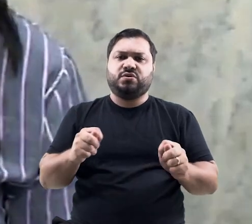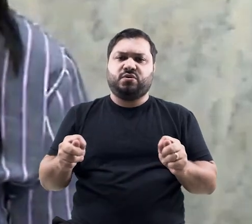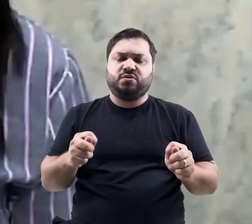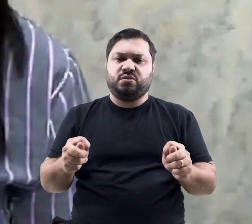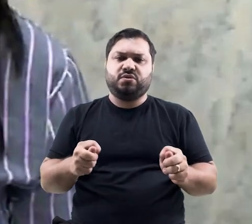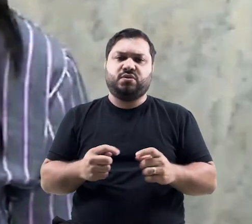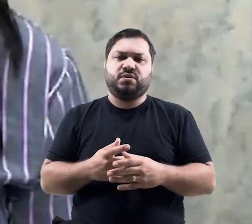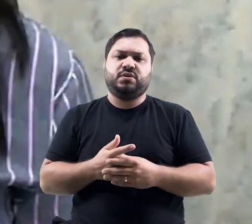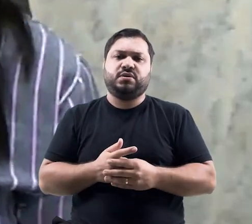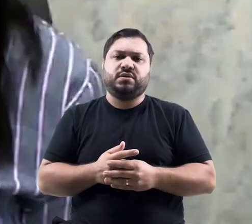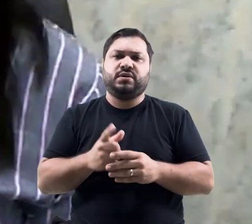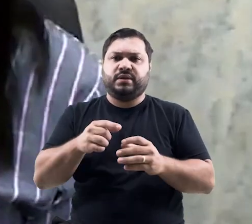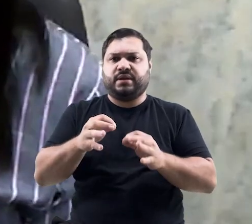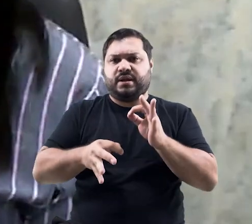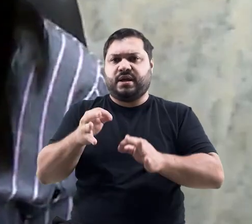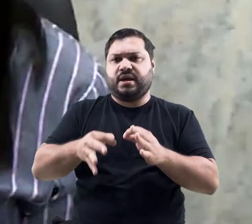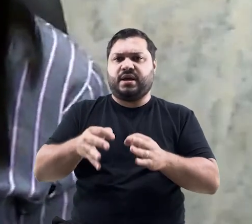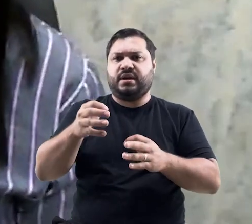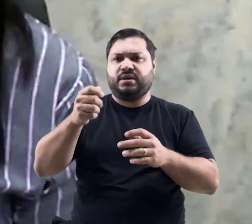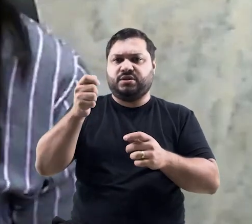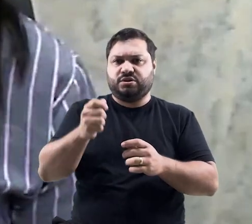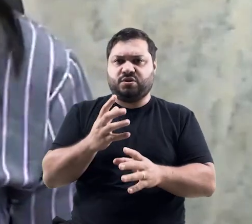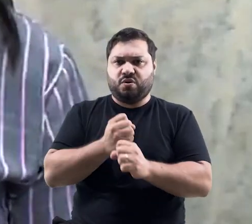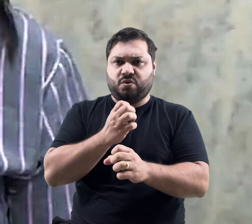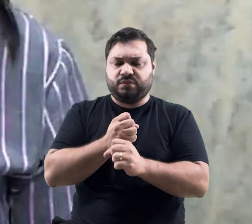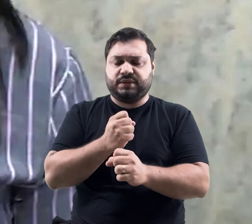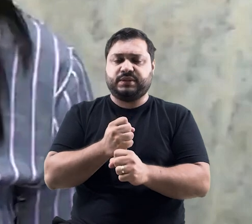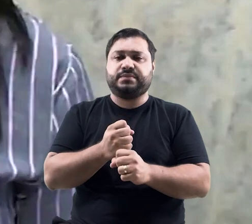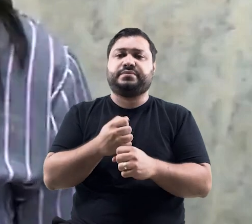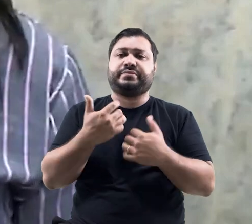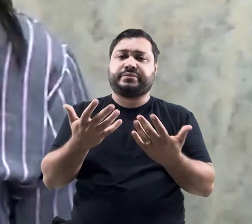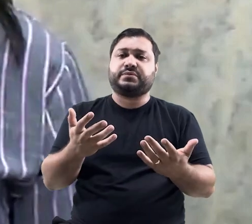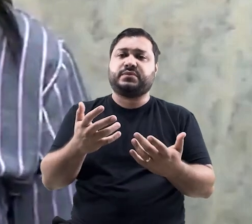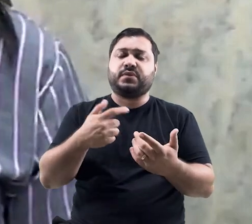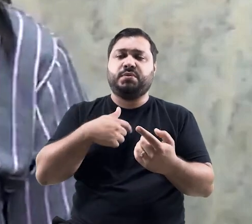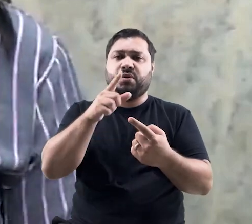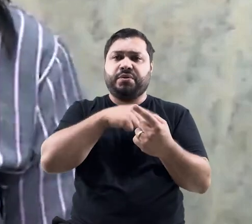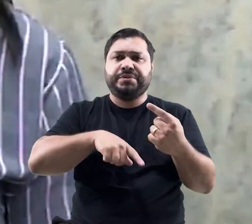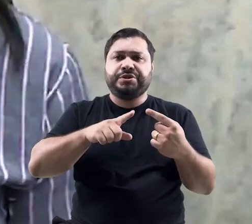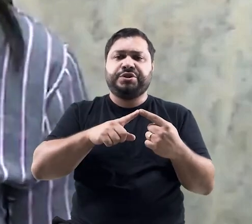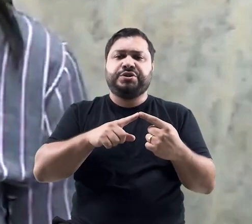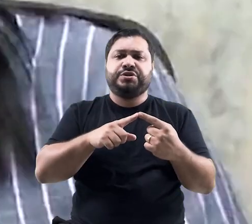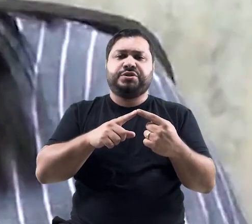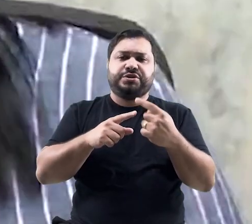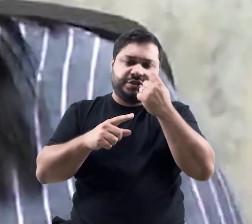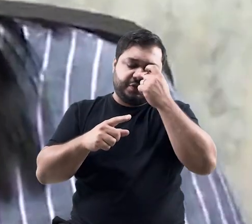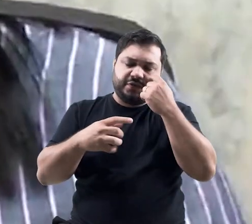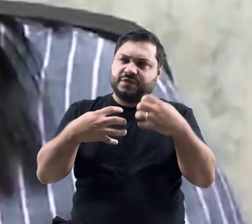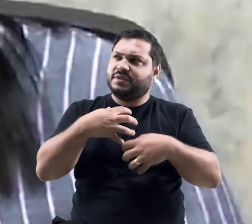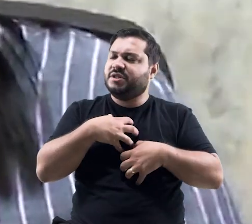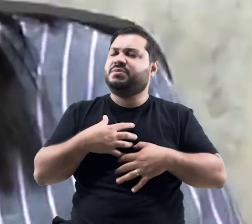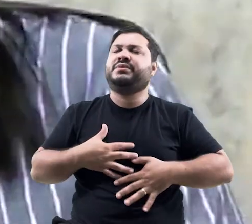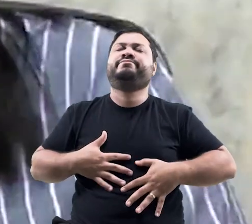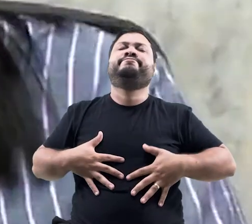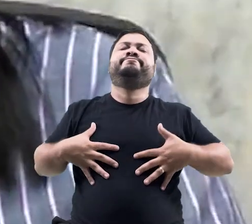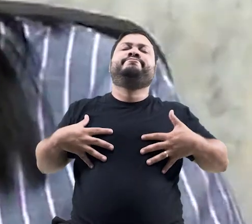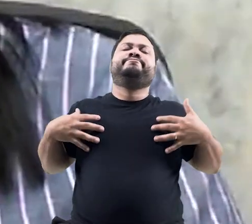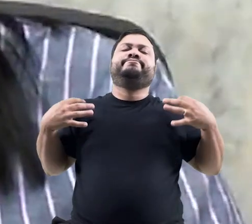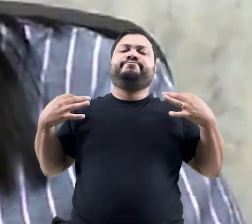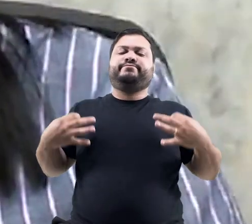de controle, que é na área de Tribunal de Contas. Então, foi esse que foi o meu objetivo. Sentimento de